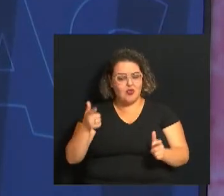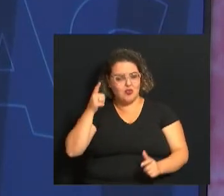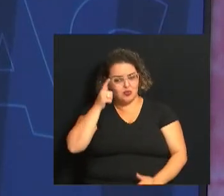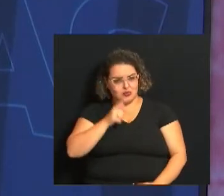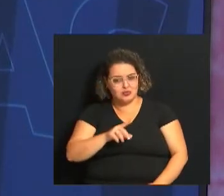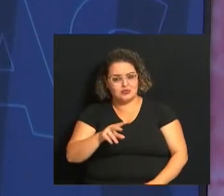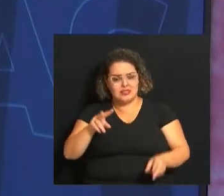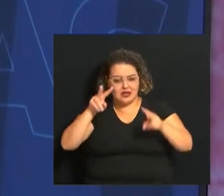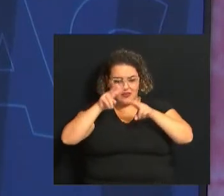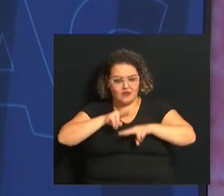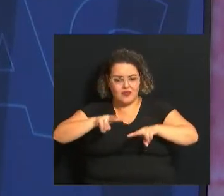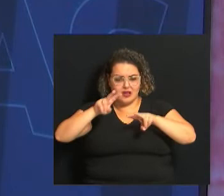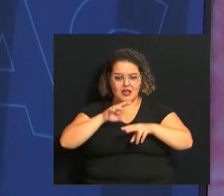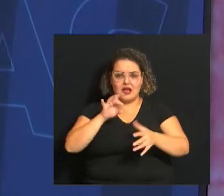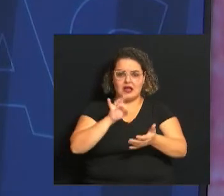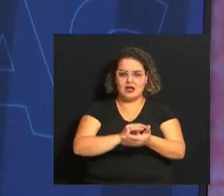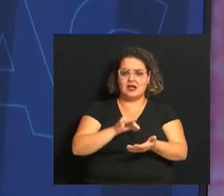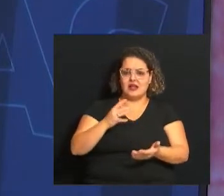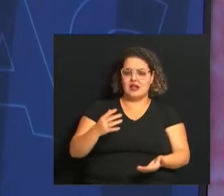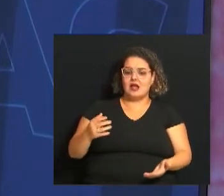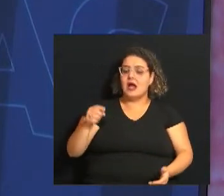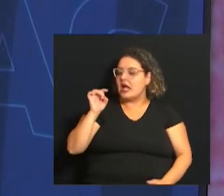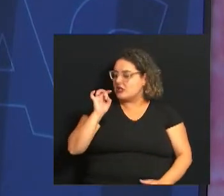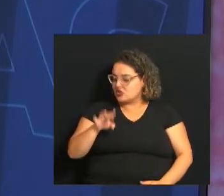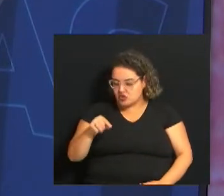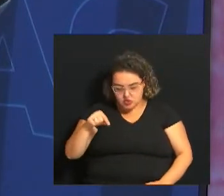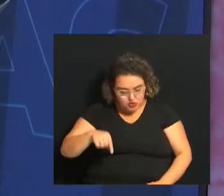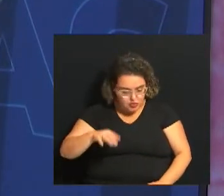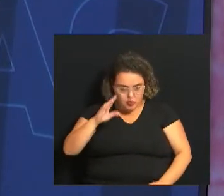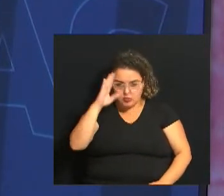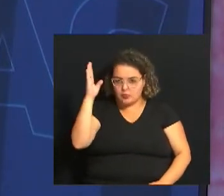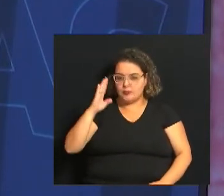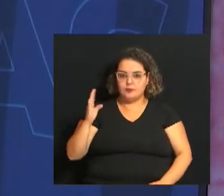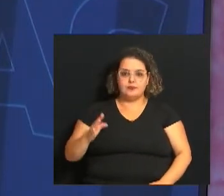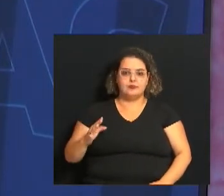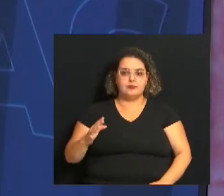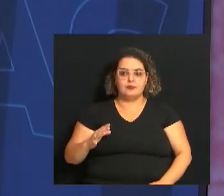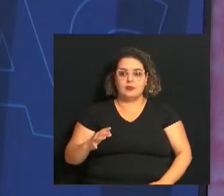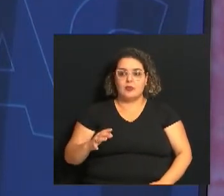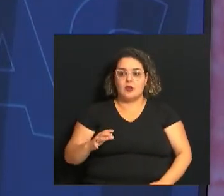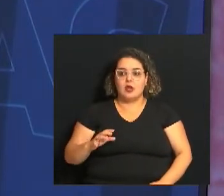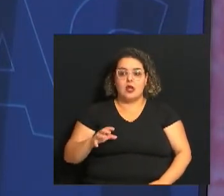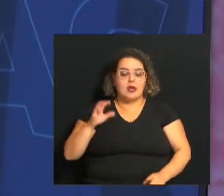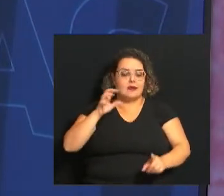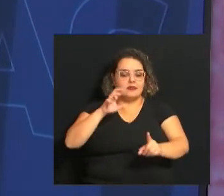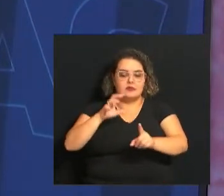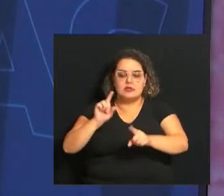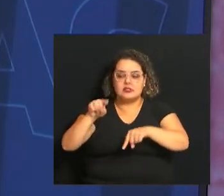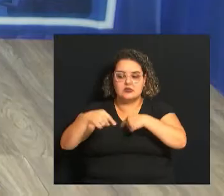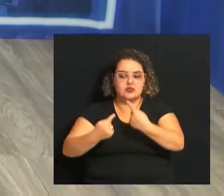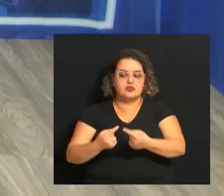realidade que nós temos aqui? É só no Brasil? É um reflexo do que acontece em outros lugares?